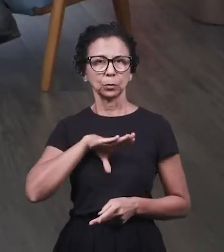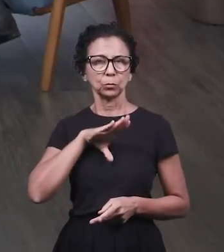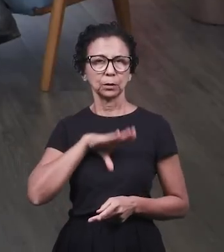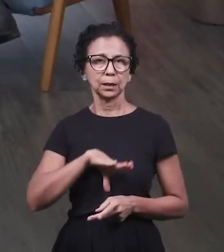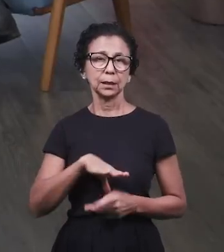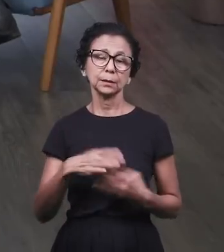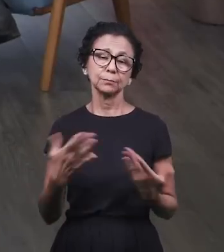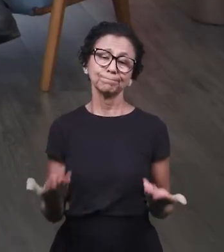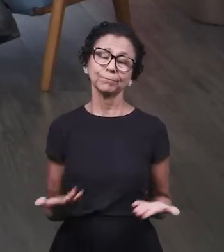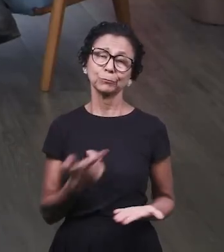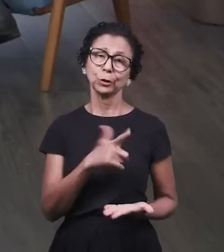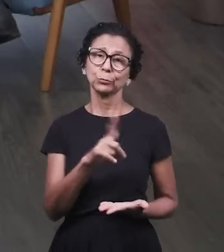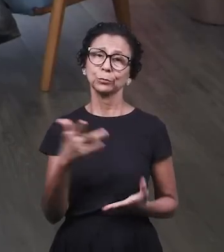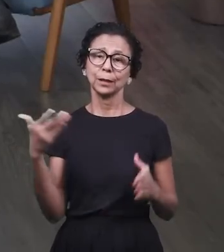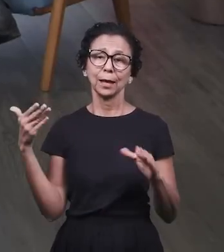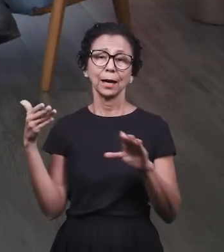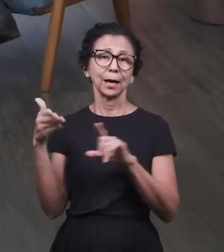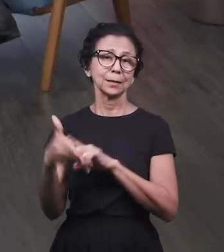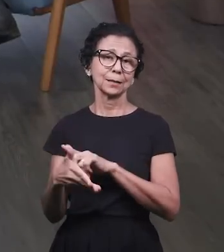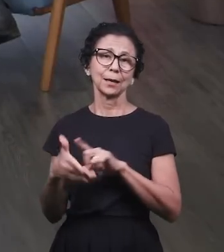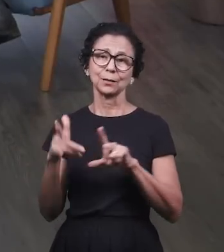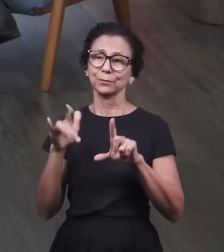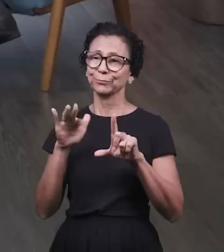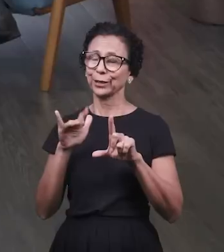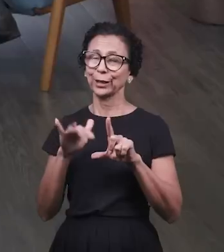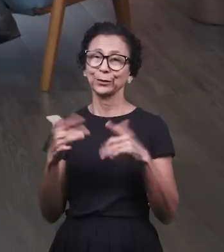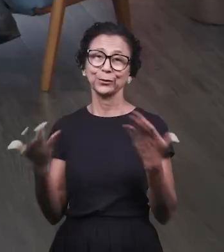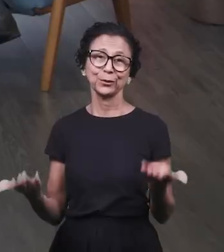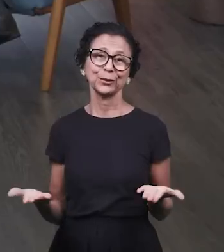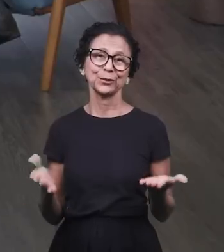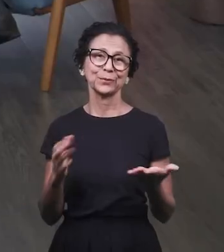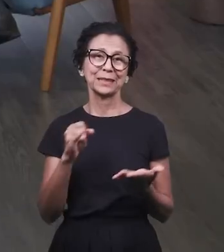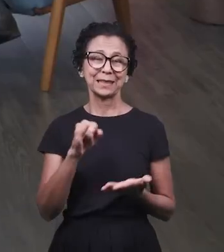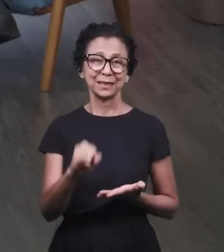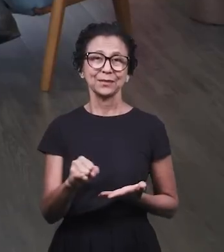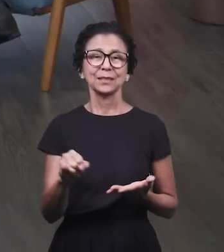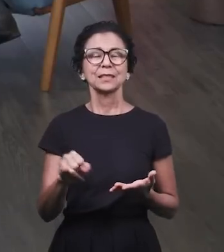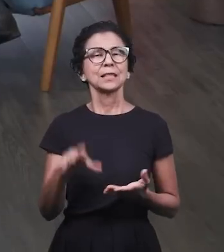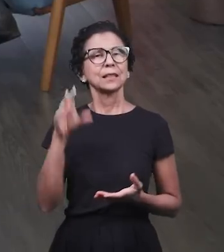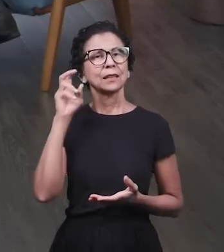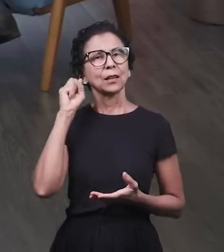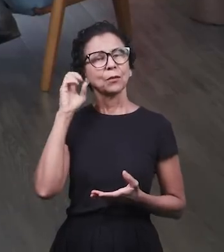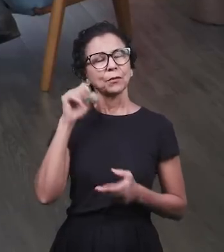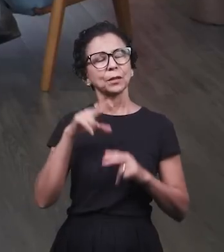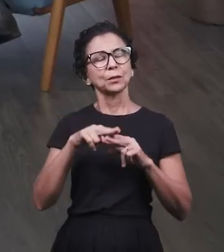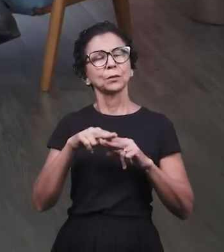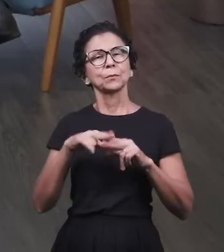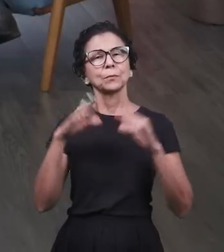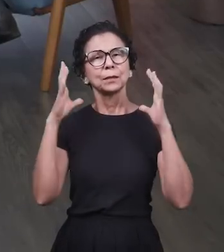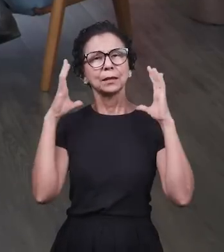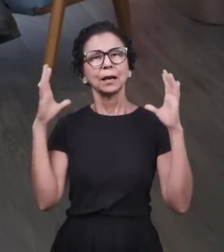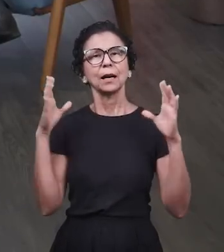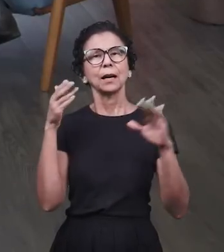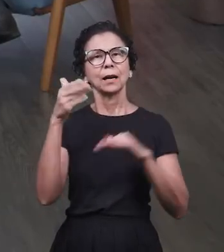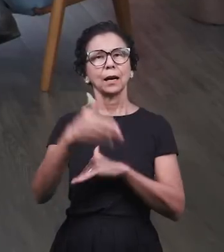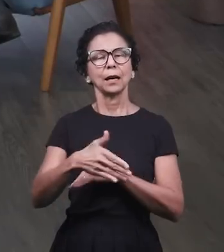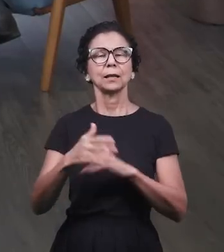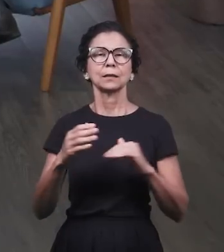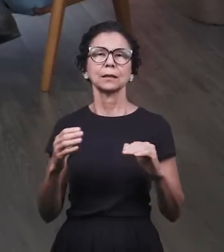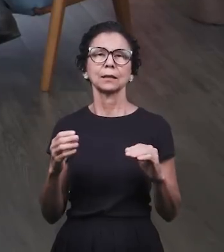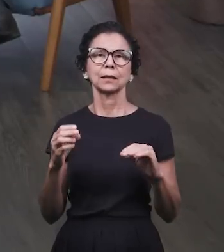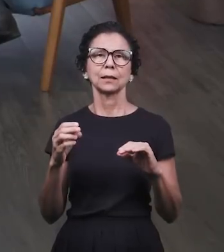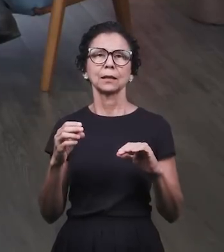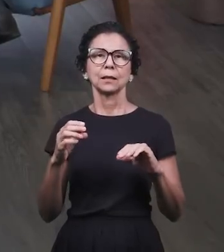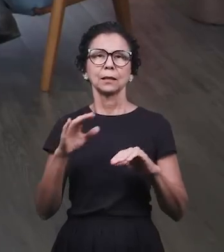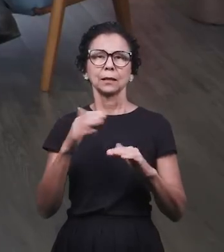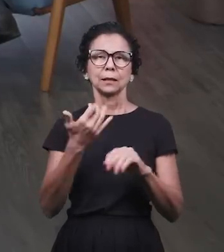não tem acesso ao QR Code, não está vendo o QR Code, não tem problema. Se você está ouvindo pela rádio, entra lá no canal da Igreja Cristã Maranata para